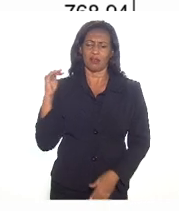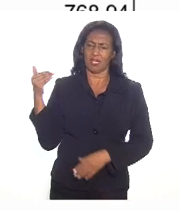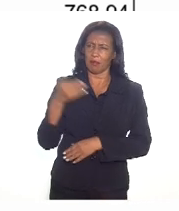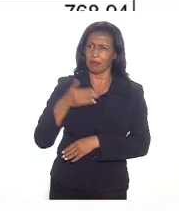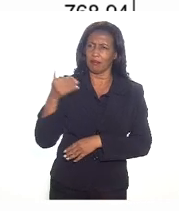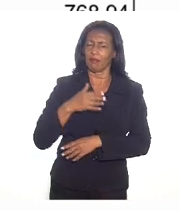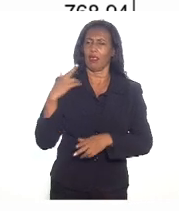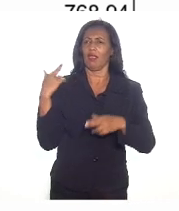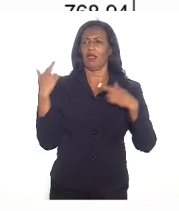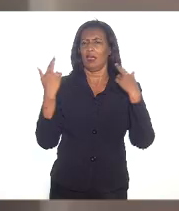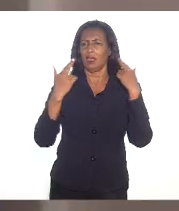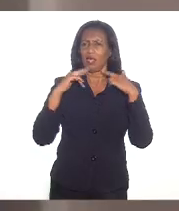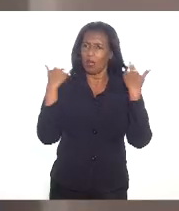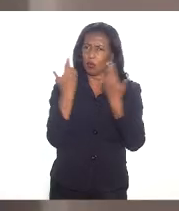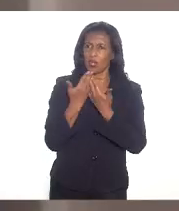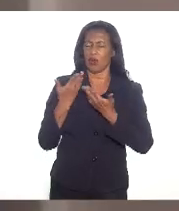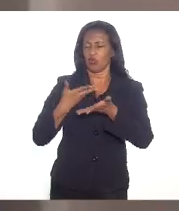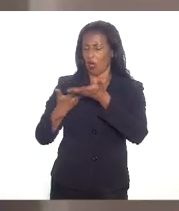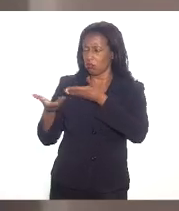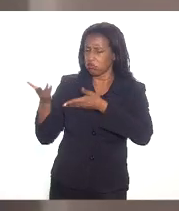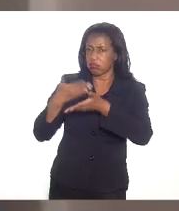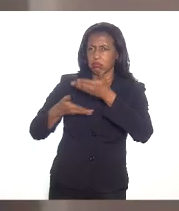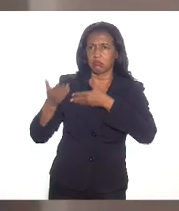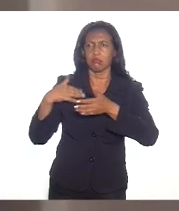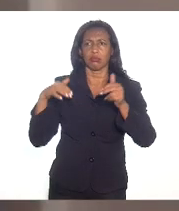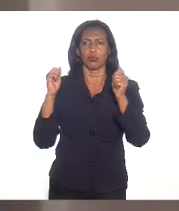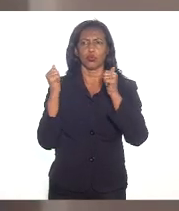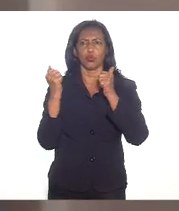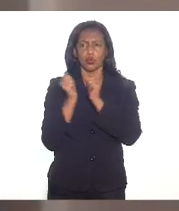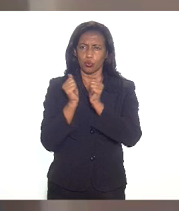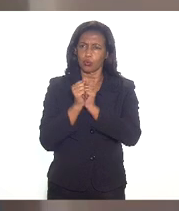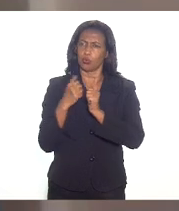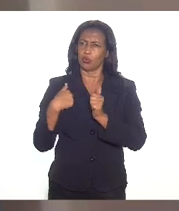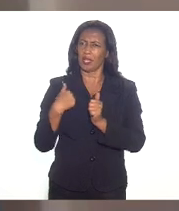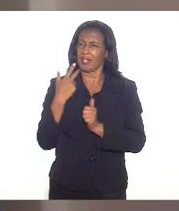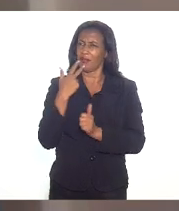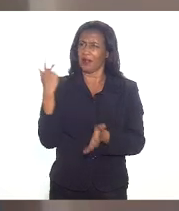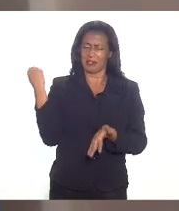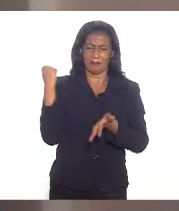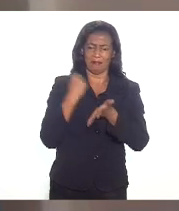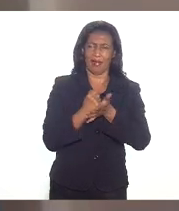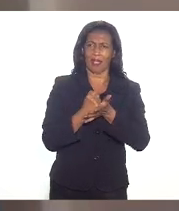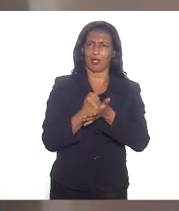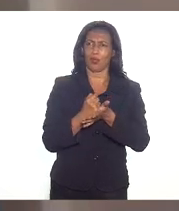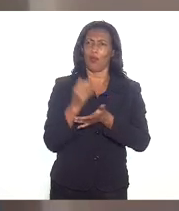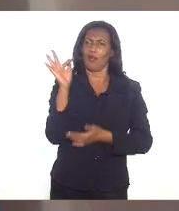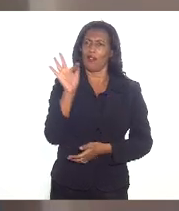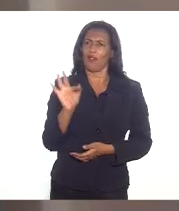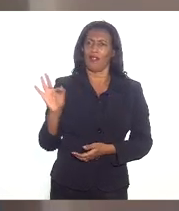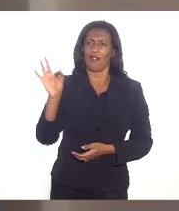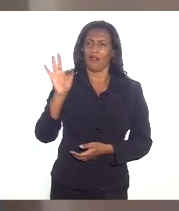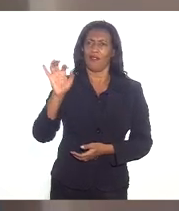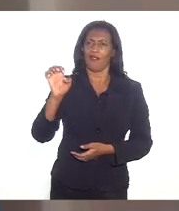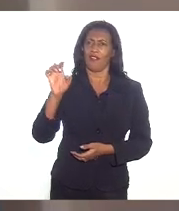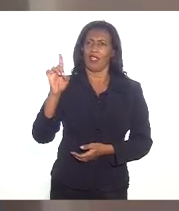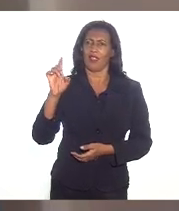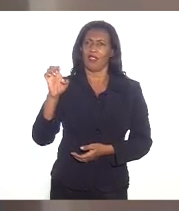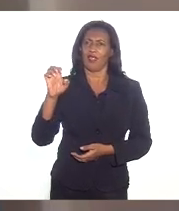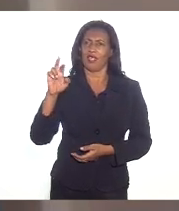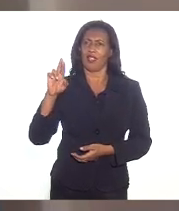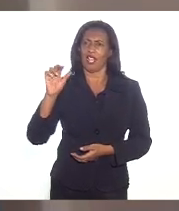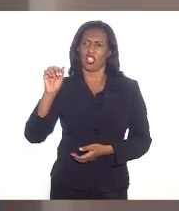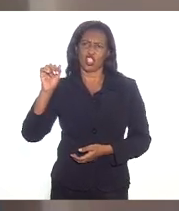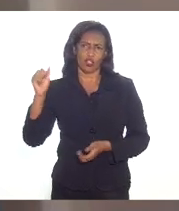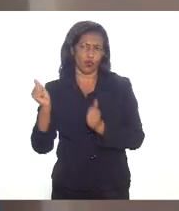algumas reuniões com ele, ele também acha que esse Pacto Federativo está muito ruim do ponto de vista da parte de tributo